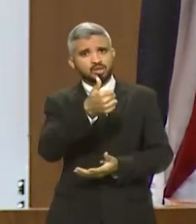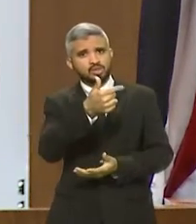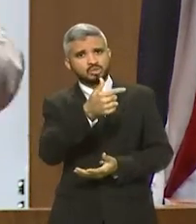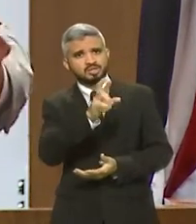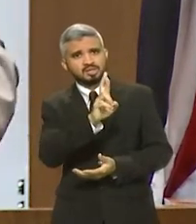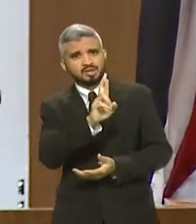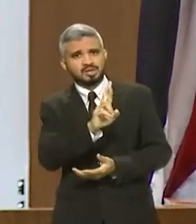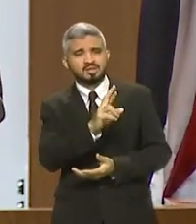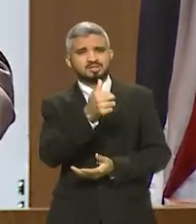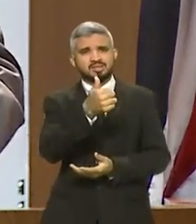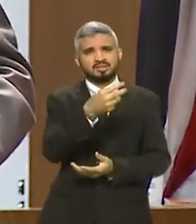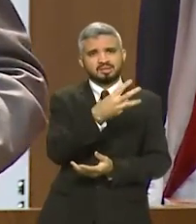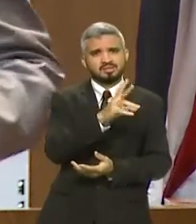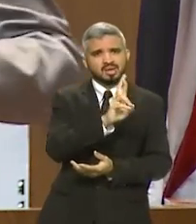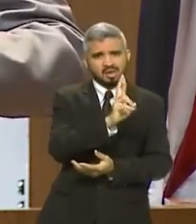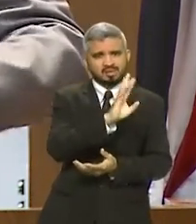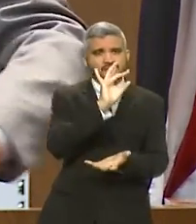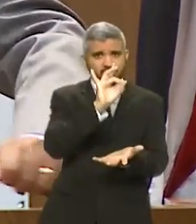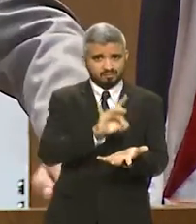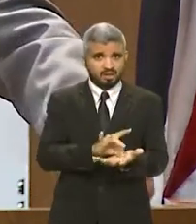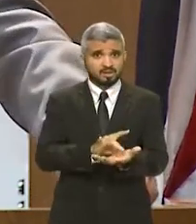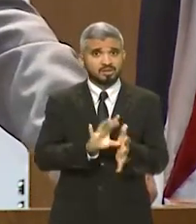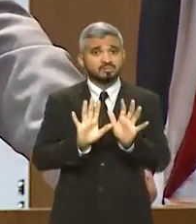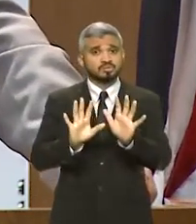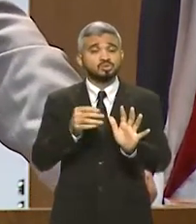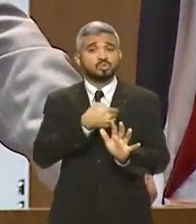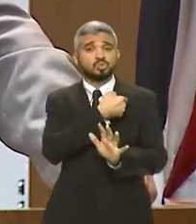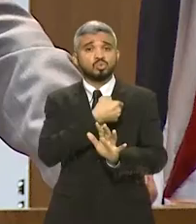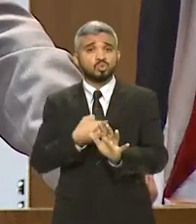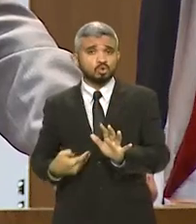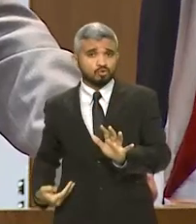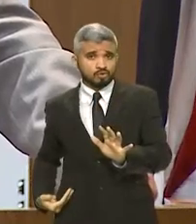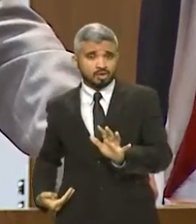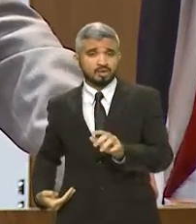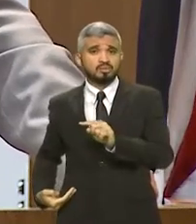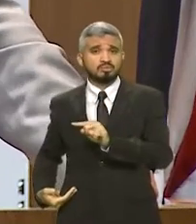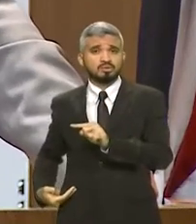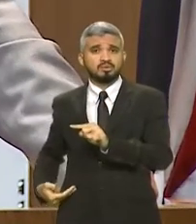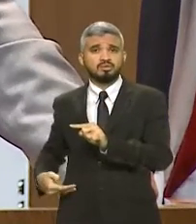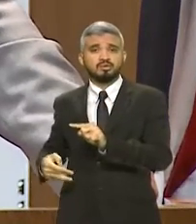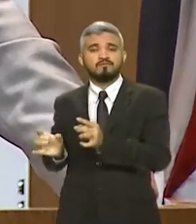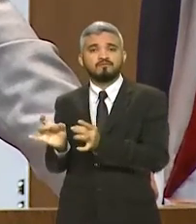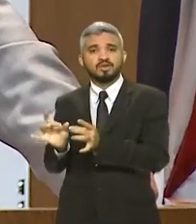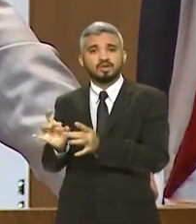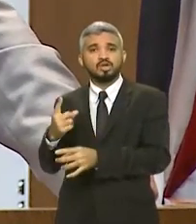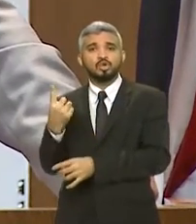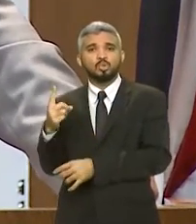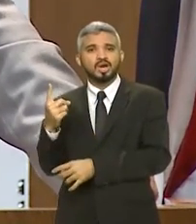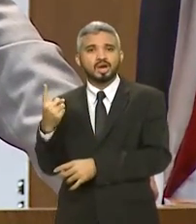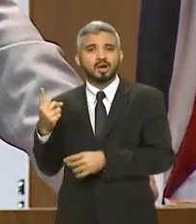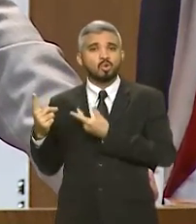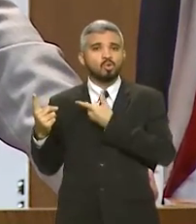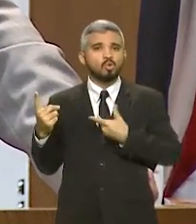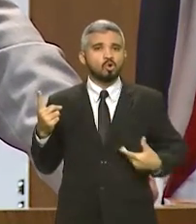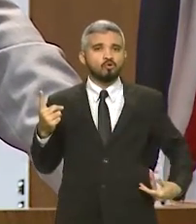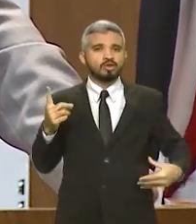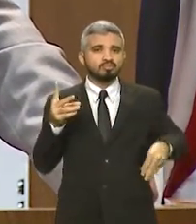acordo com o valor que é licitado, e o governo do estado subsidia, e a pessoa só paga aquele